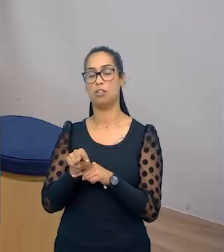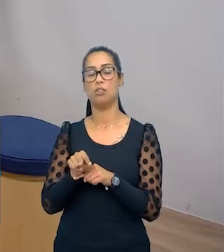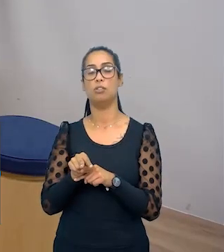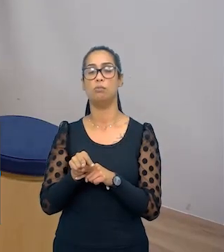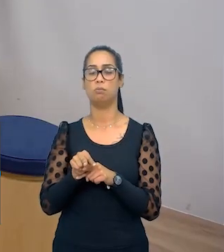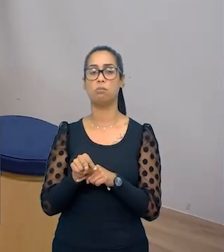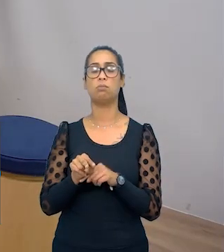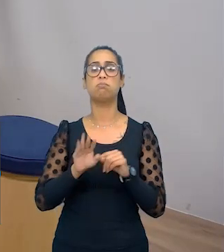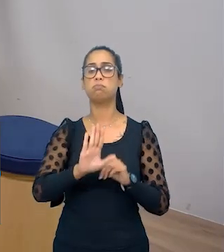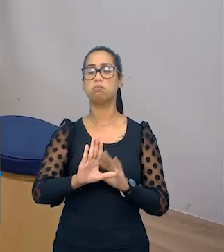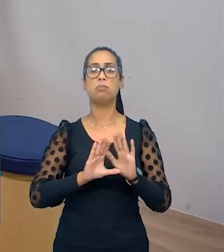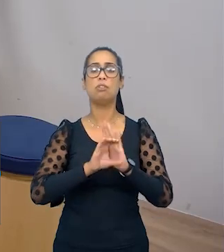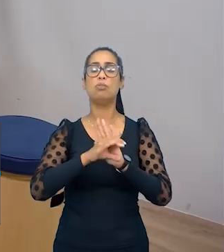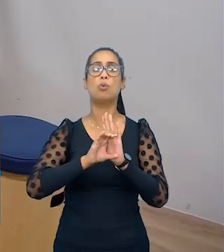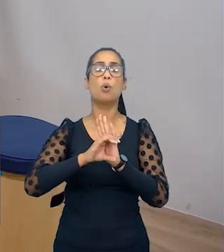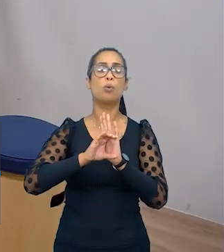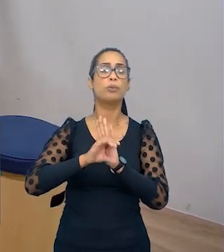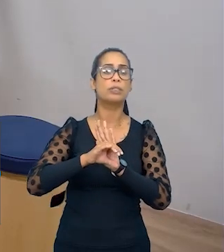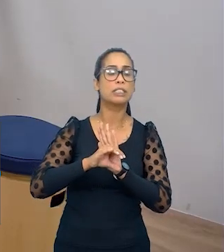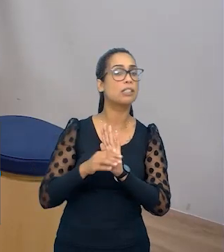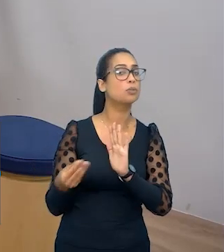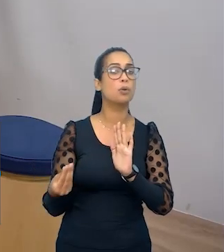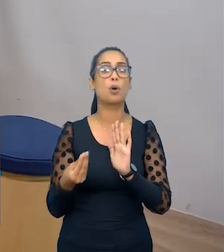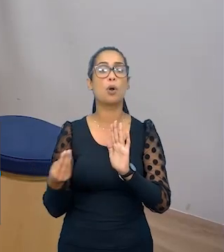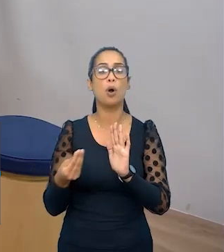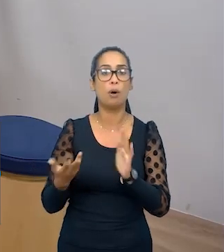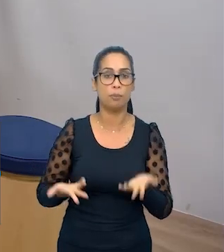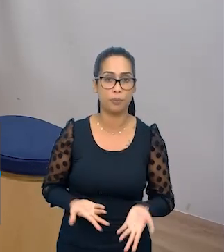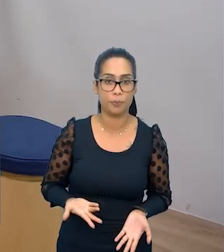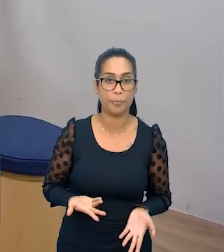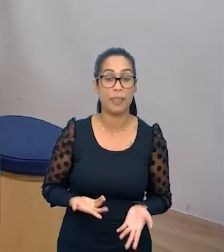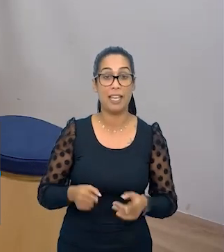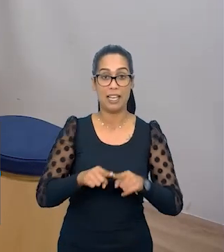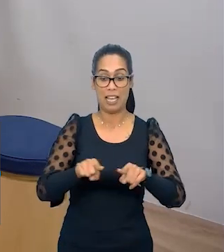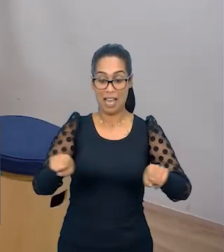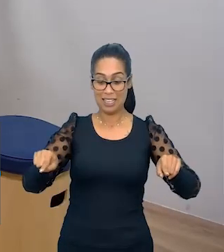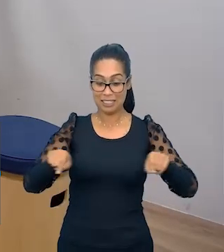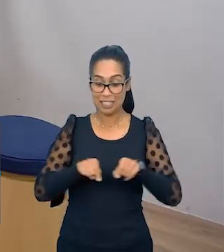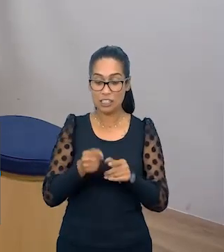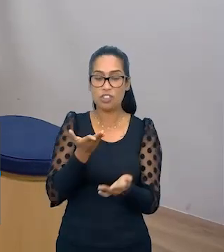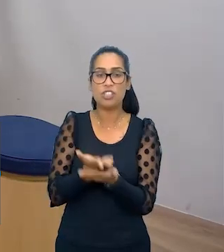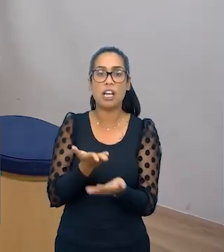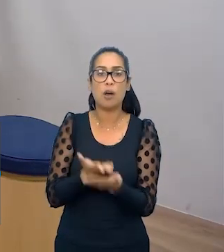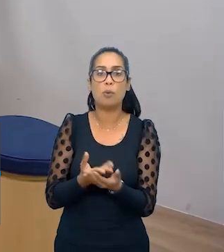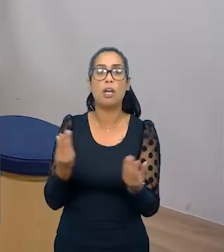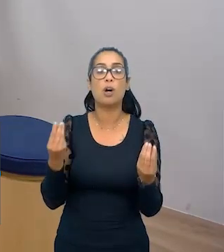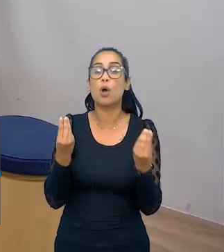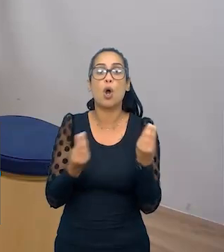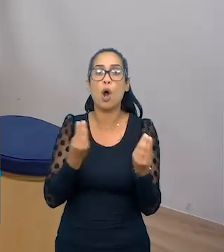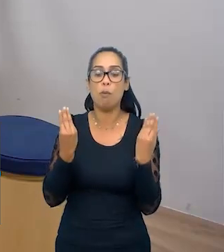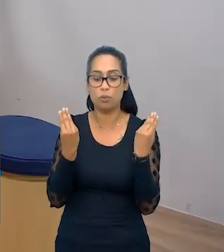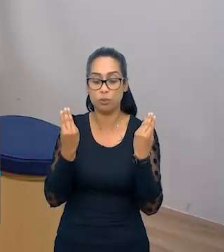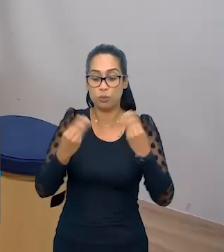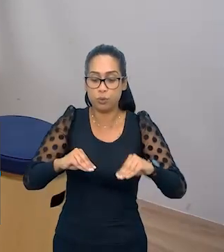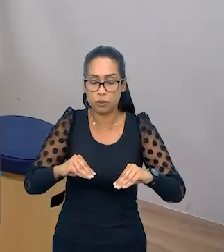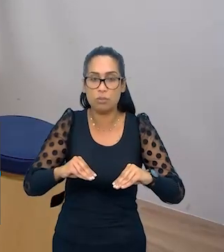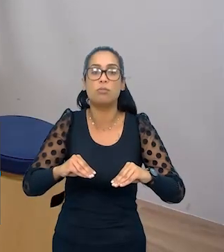de sustentabilidade? E como trazer as práticas para a sala de aula, que pode modificar e estimular, então, os